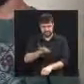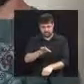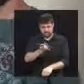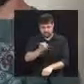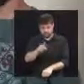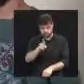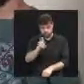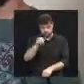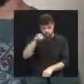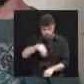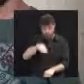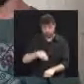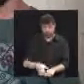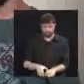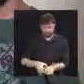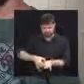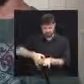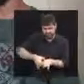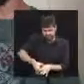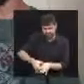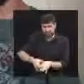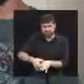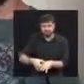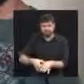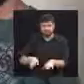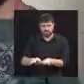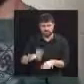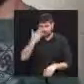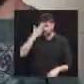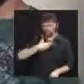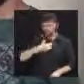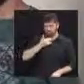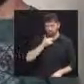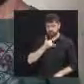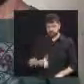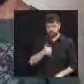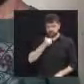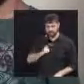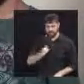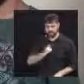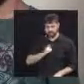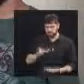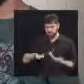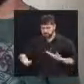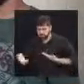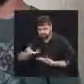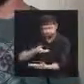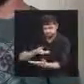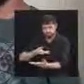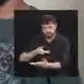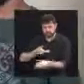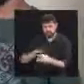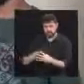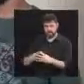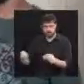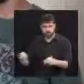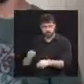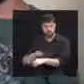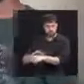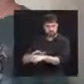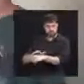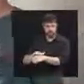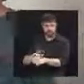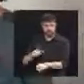usei um Qigongzinho aí. O Qigong é usar a minha energia para tirar a dor dele. É outra coisa que daria